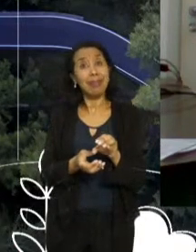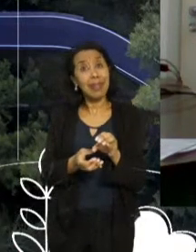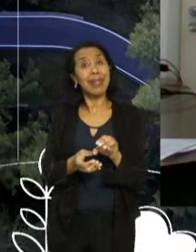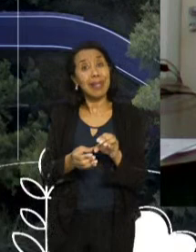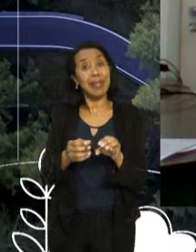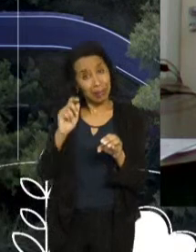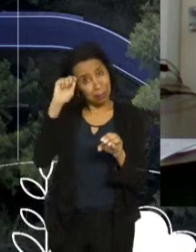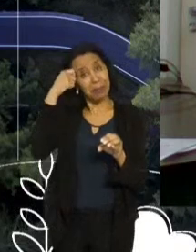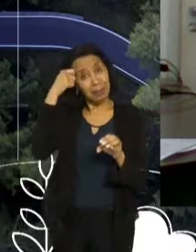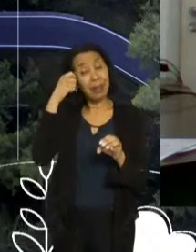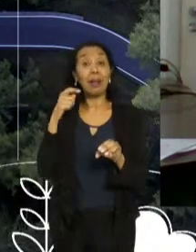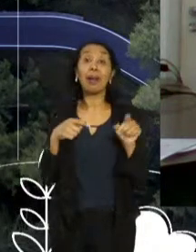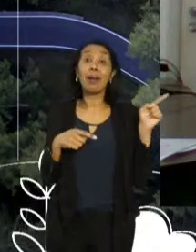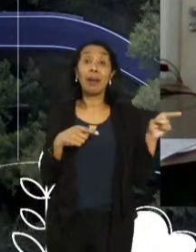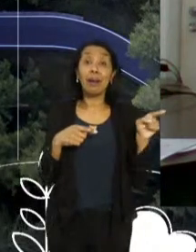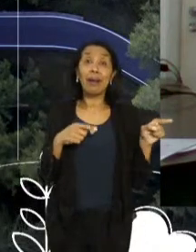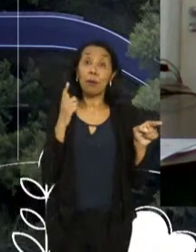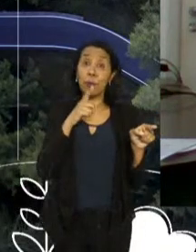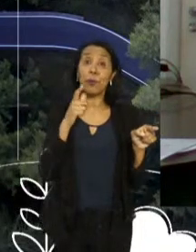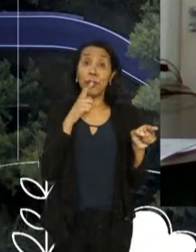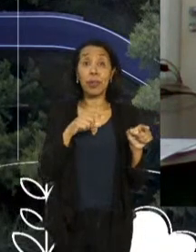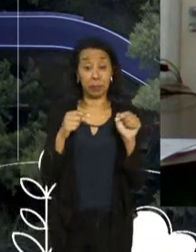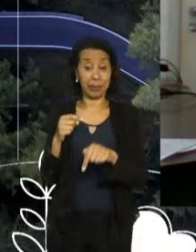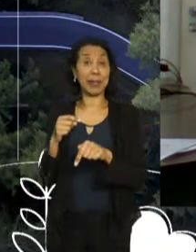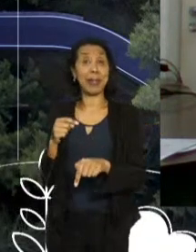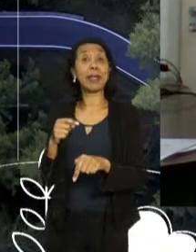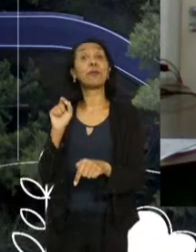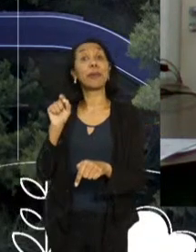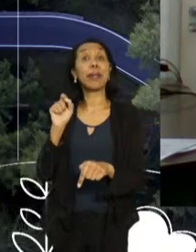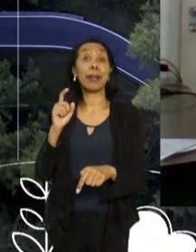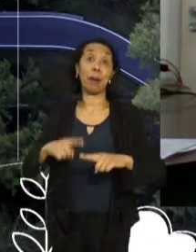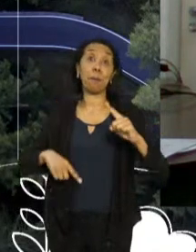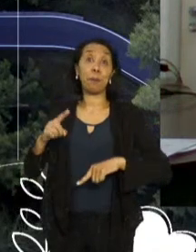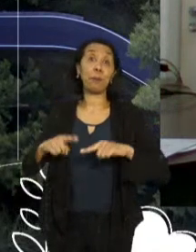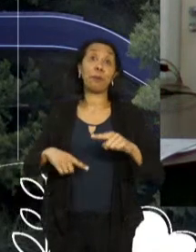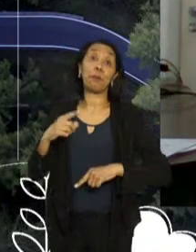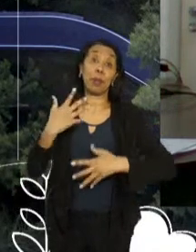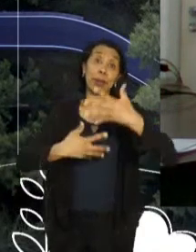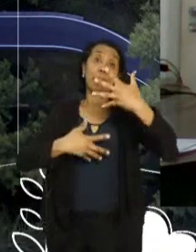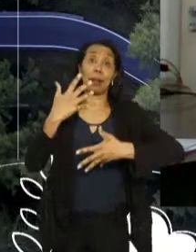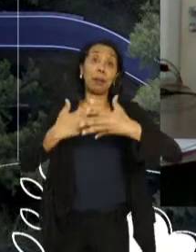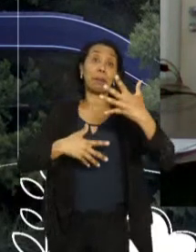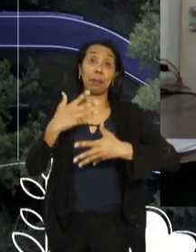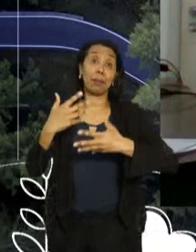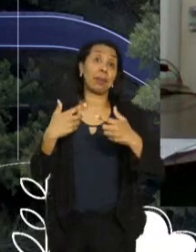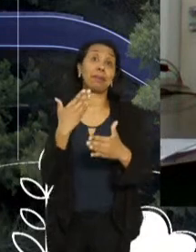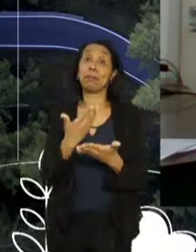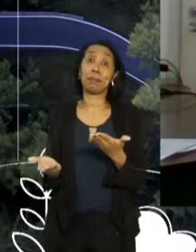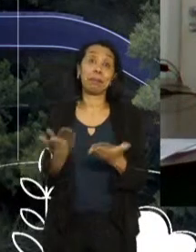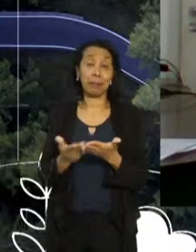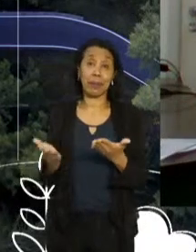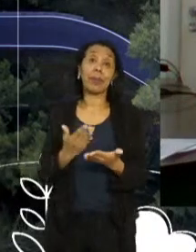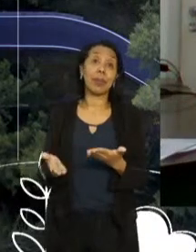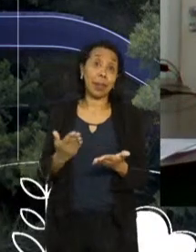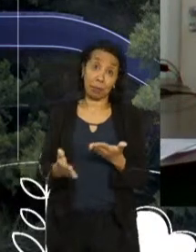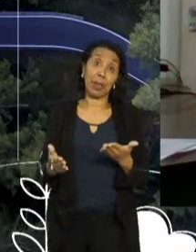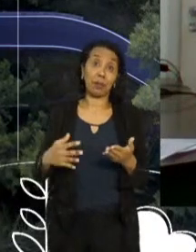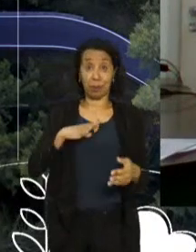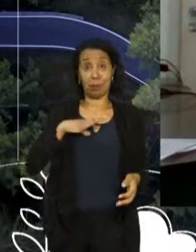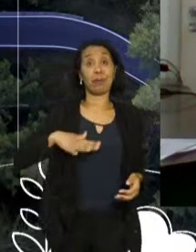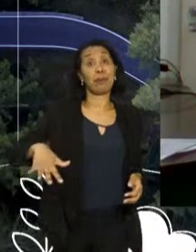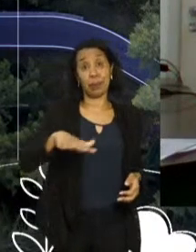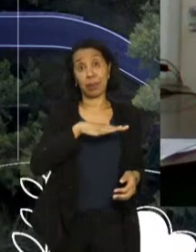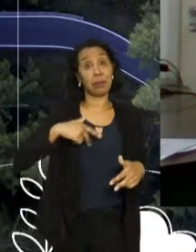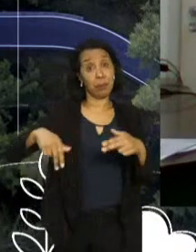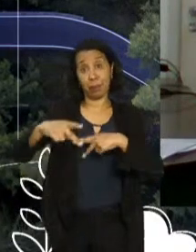aqui, porque ainda existe um lado político aonde tirar espaço para dar urbano para colocar